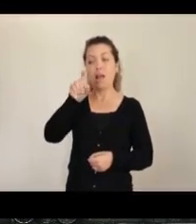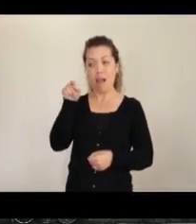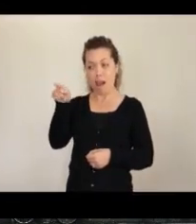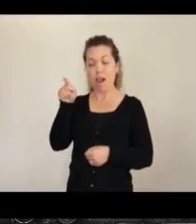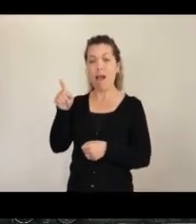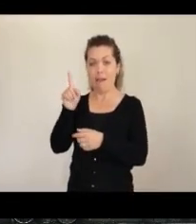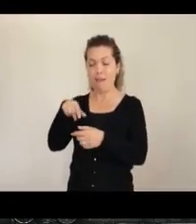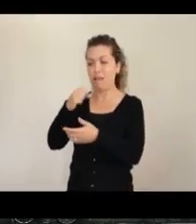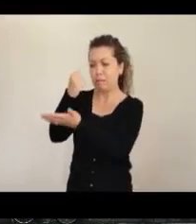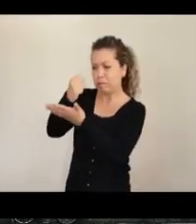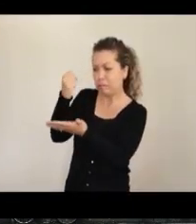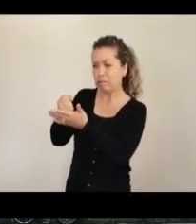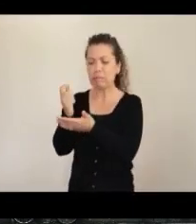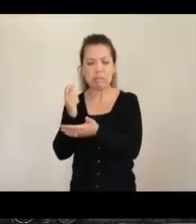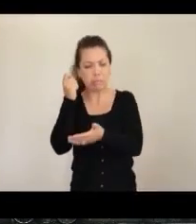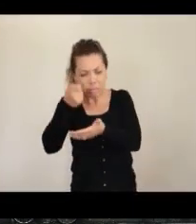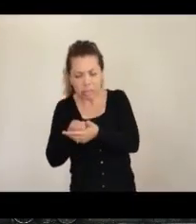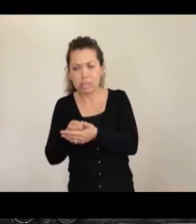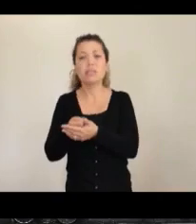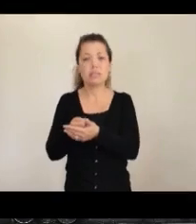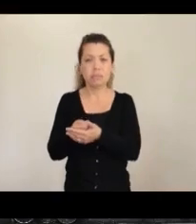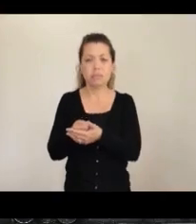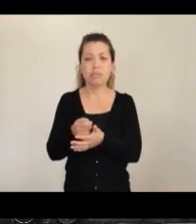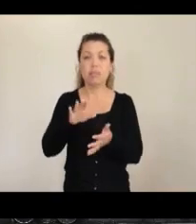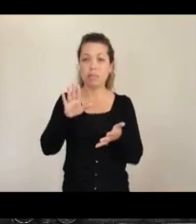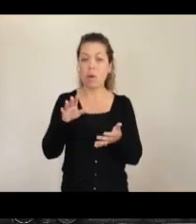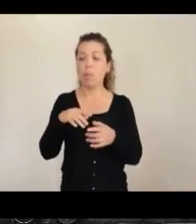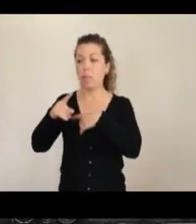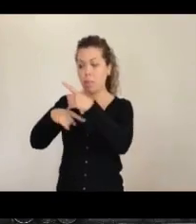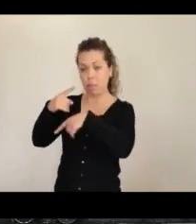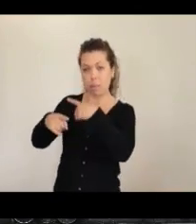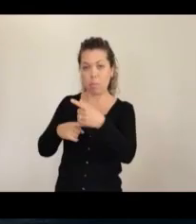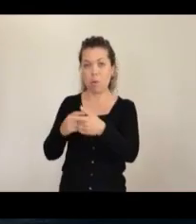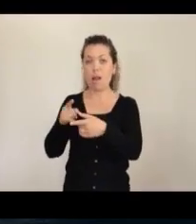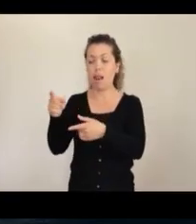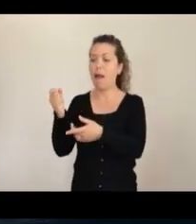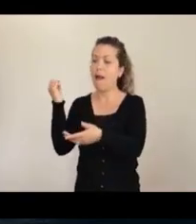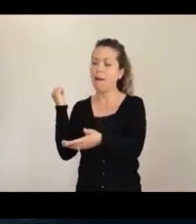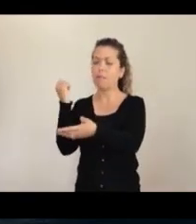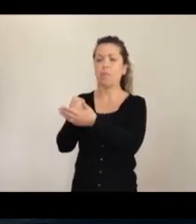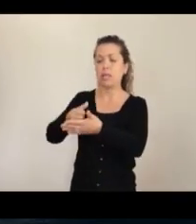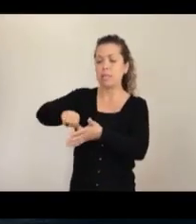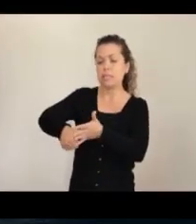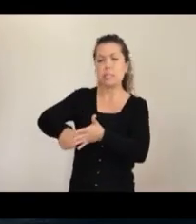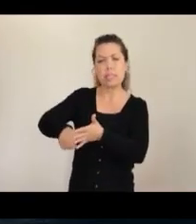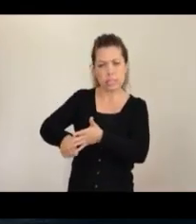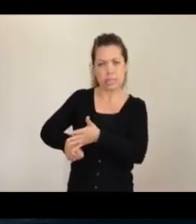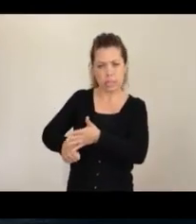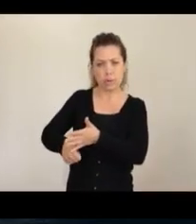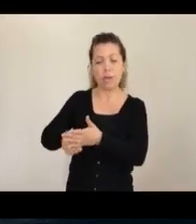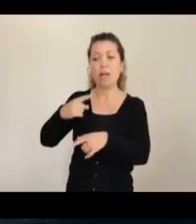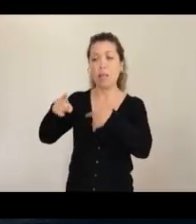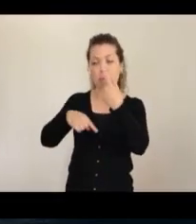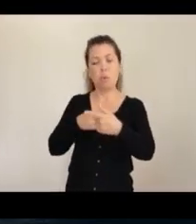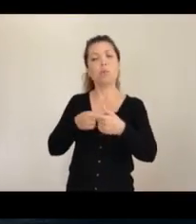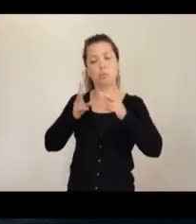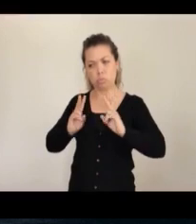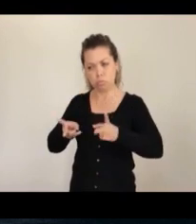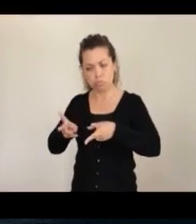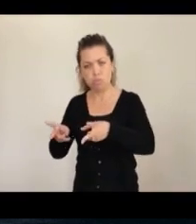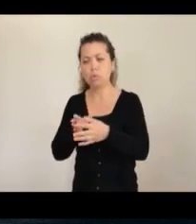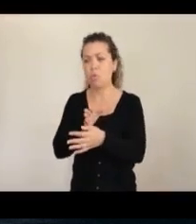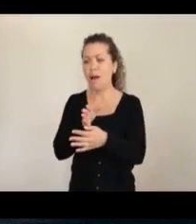a construção do que deveria ser a maior obra hidráulica do século XIX, o Valo Grande. Mas essa é uma história que merece ser